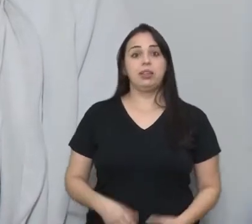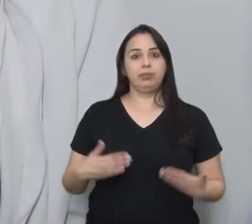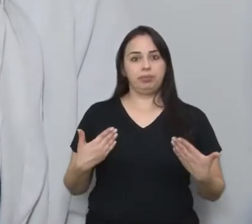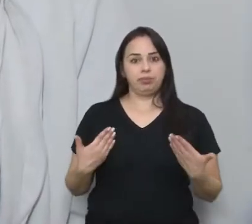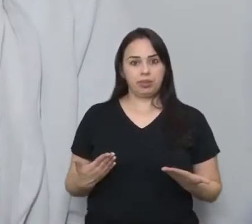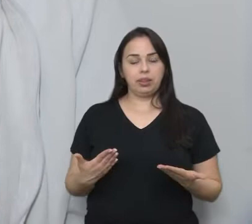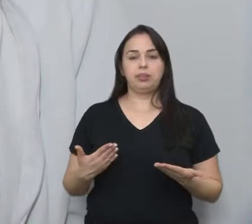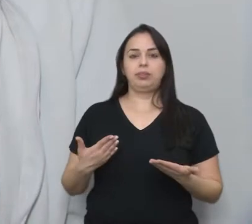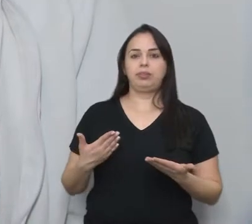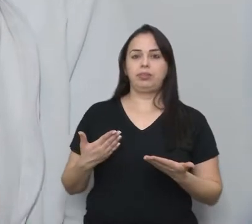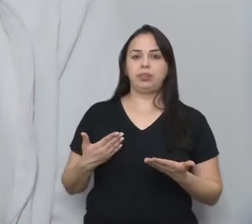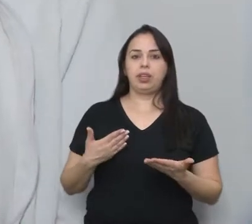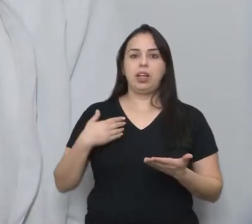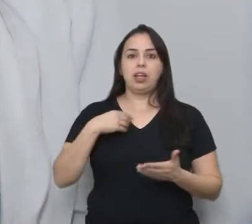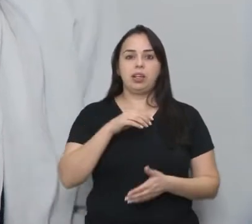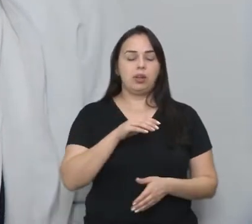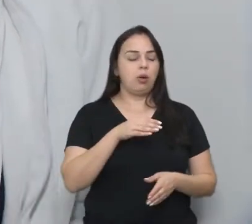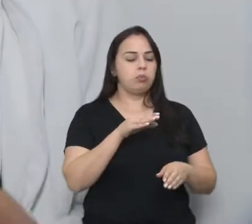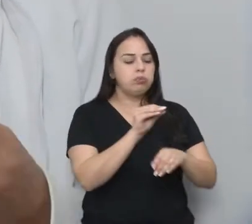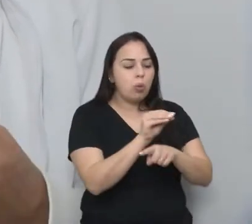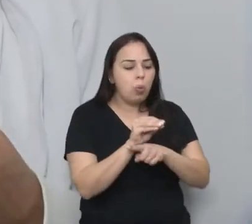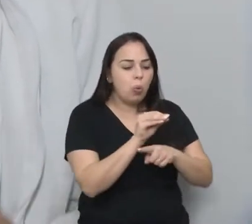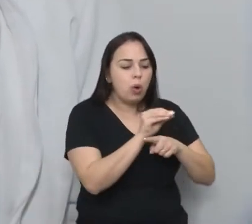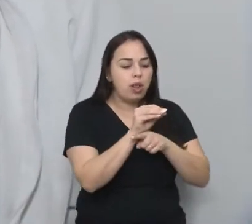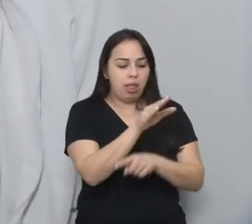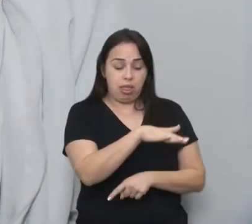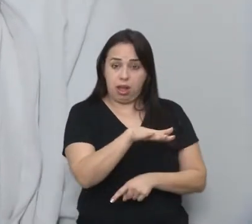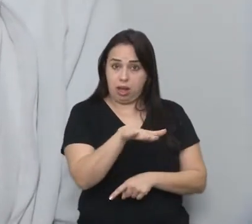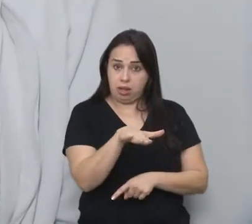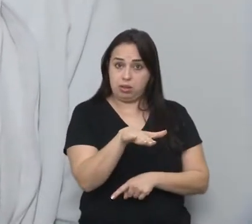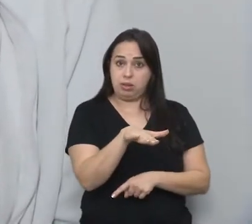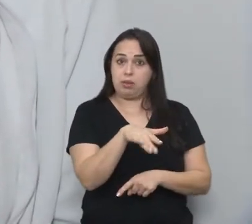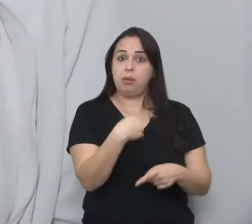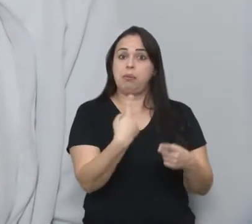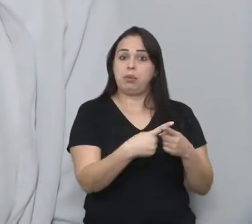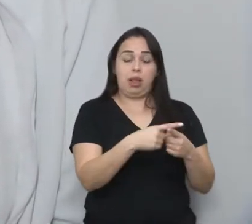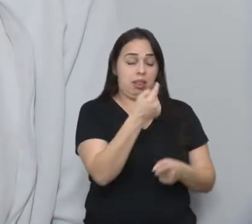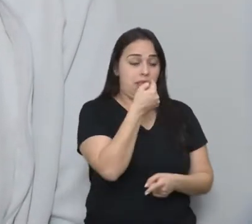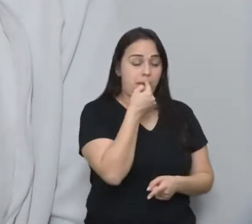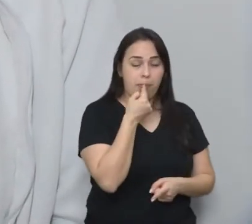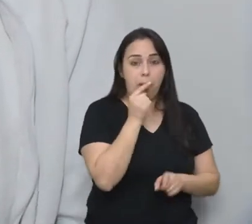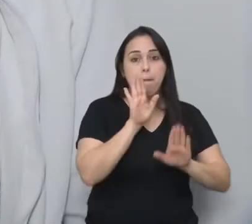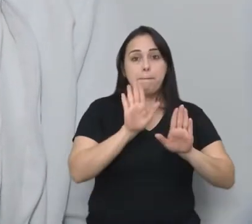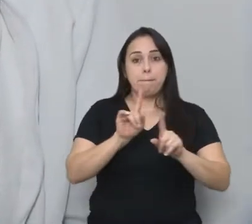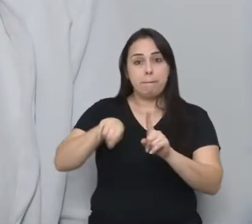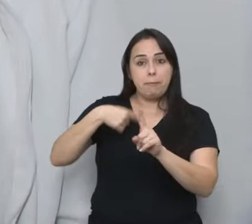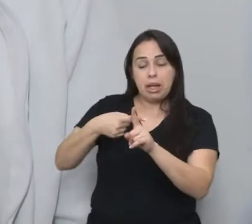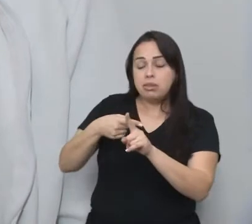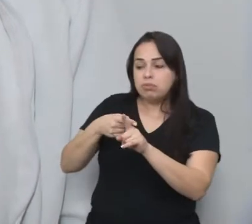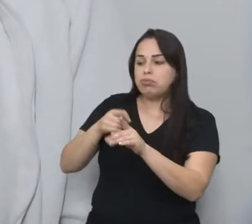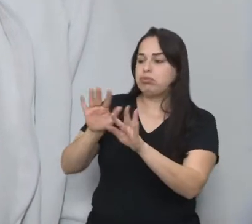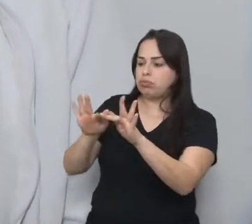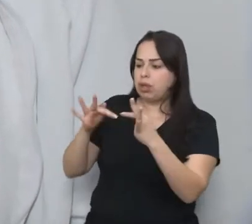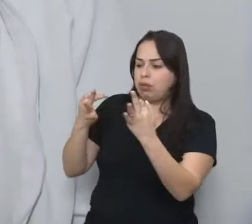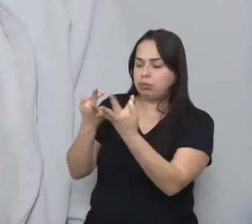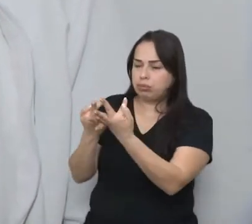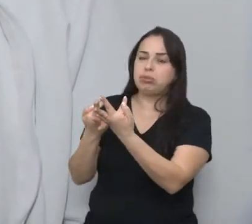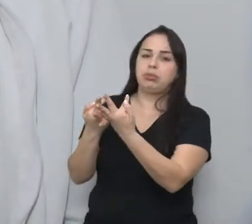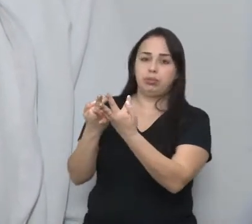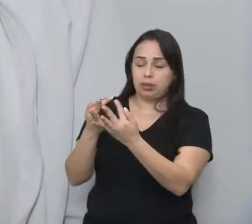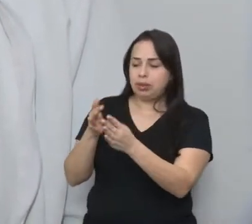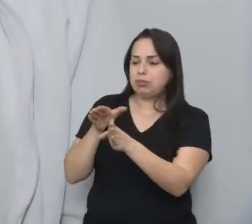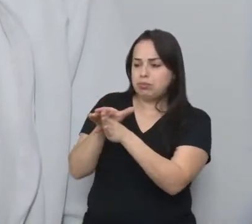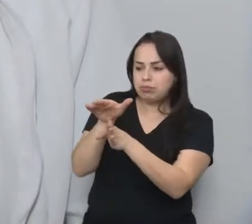trabalha não só assistindo a criança nas suas necessidades pela fissura que ela tem, mas a gente trabalha também com a